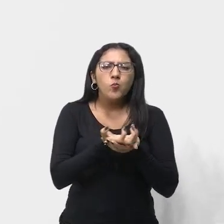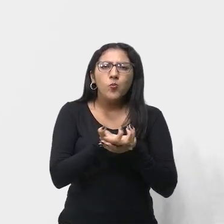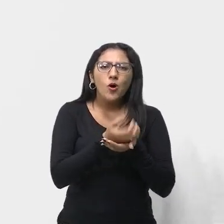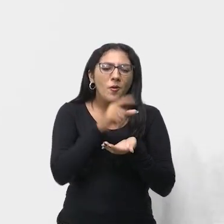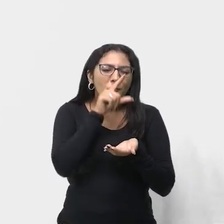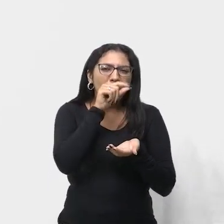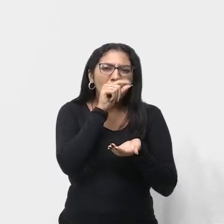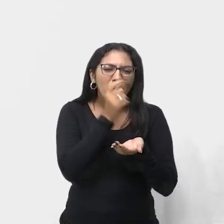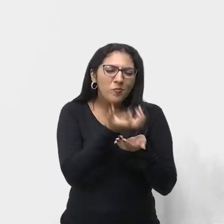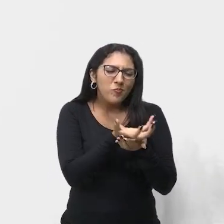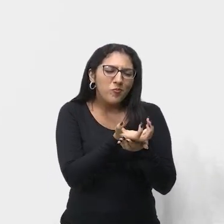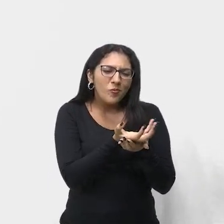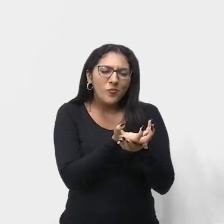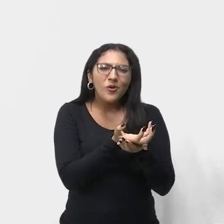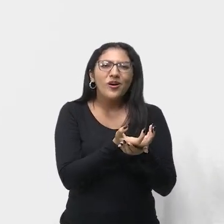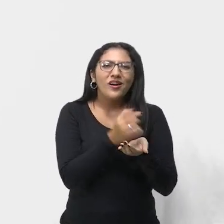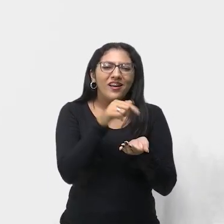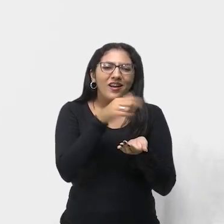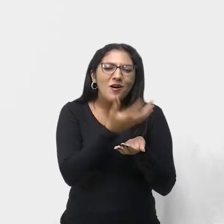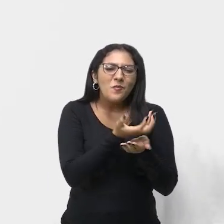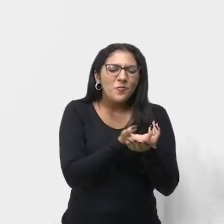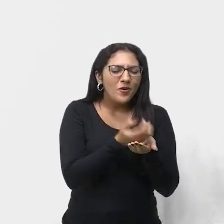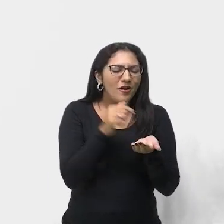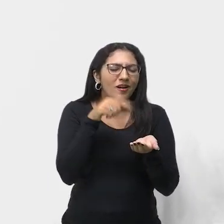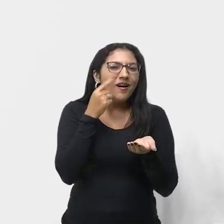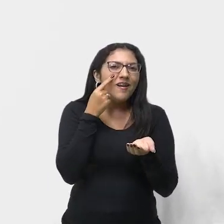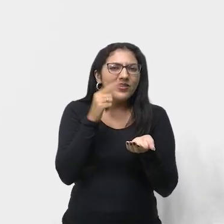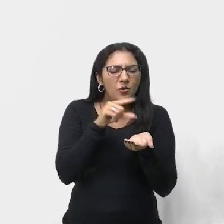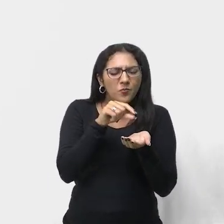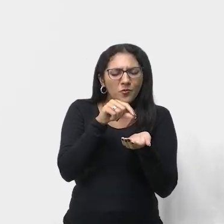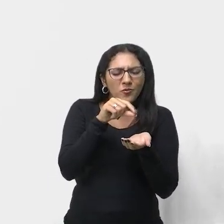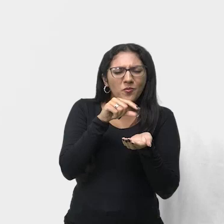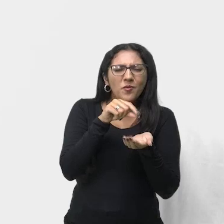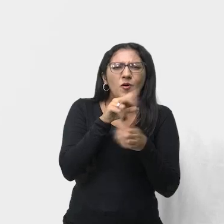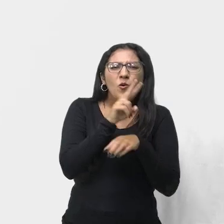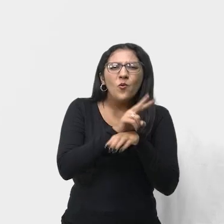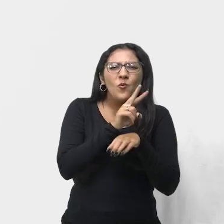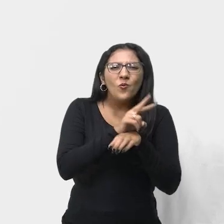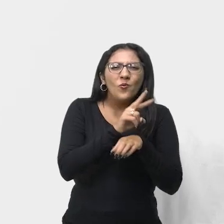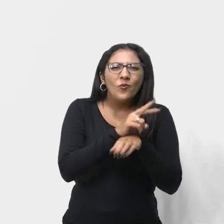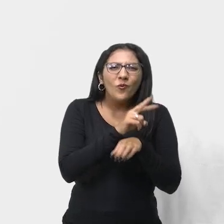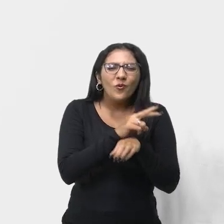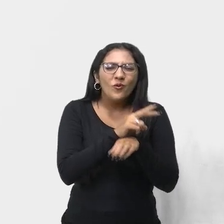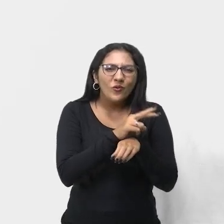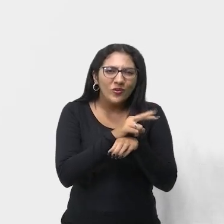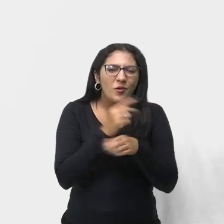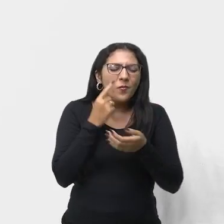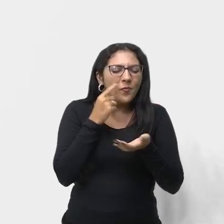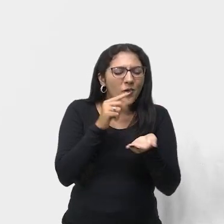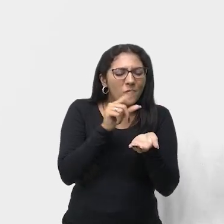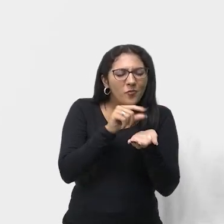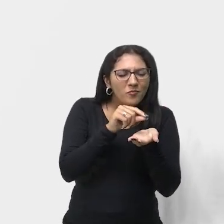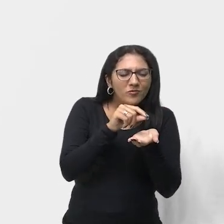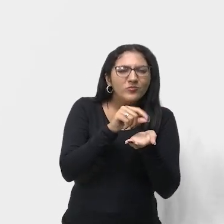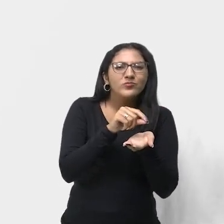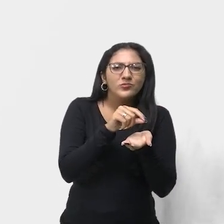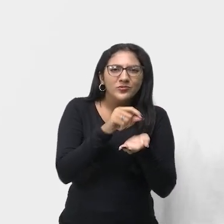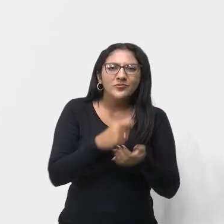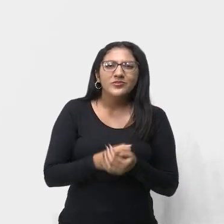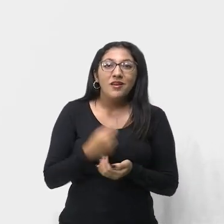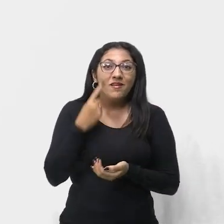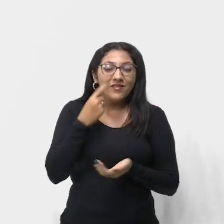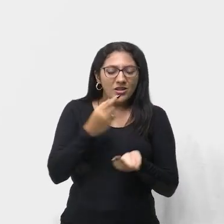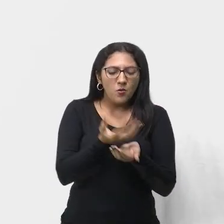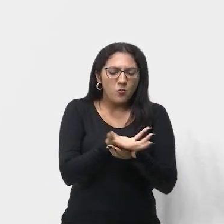passarinhos. A gente vê aí a mamãe passarinho alimentando os seus filhotes e vemos aí com bastante evidência